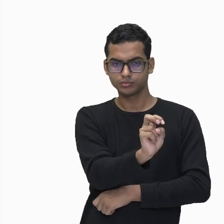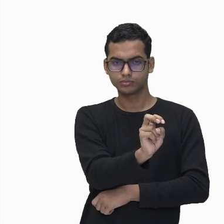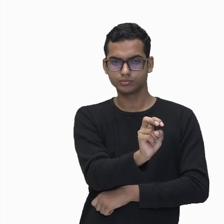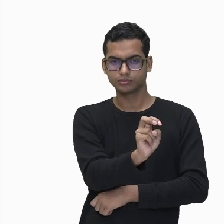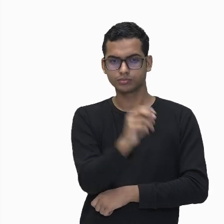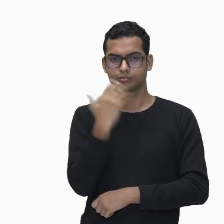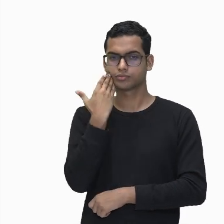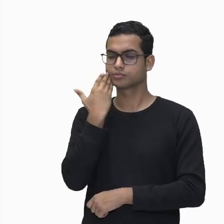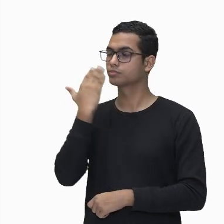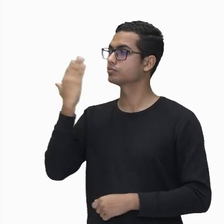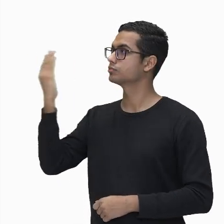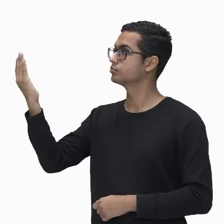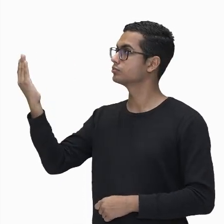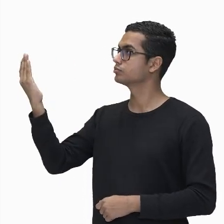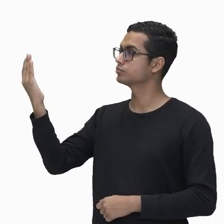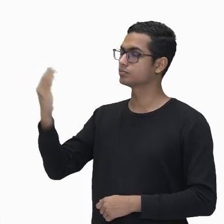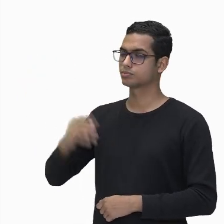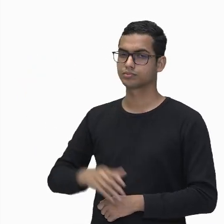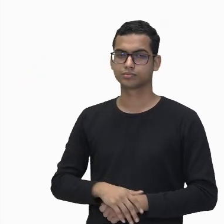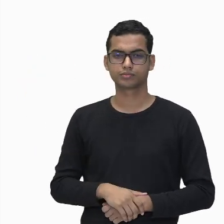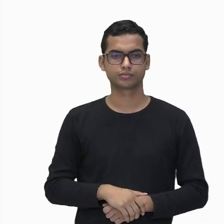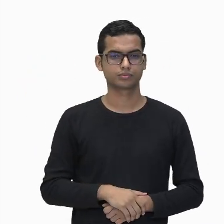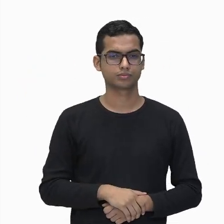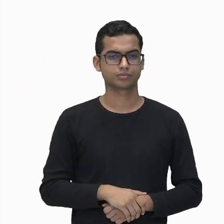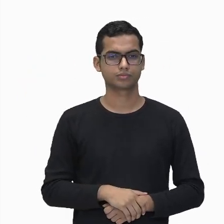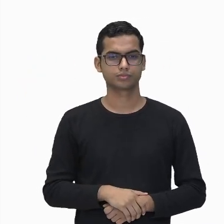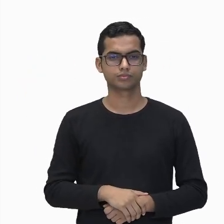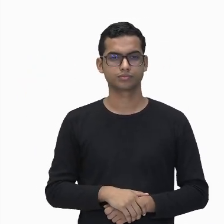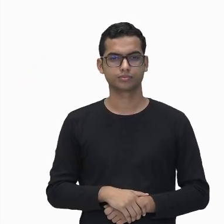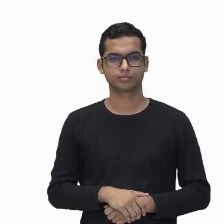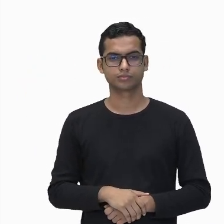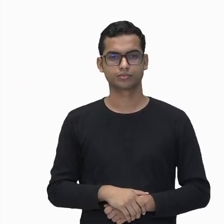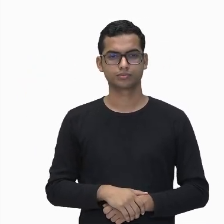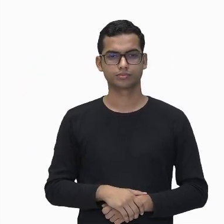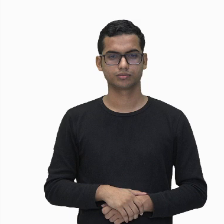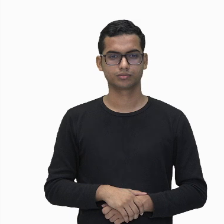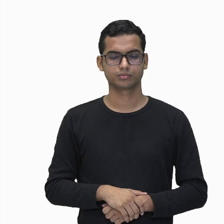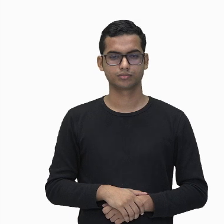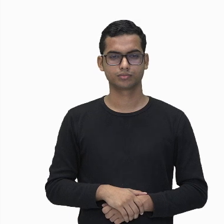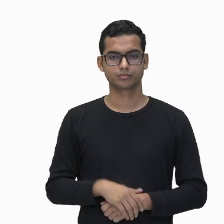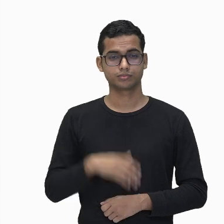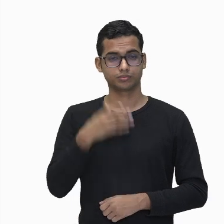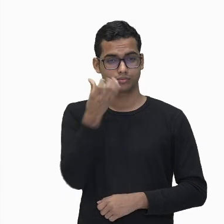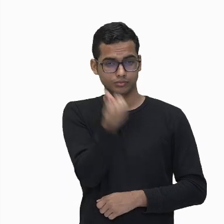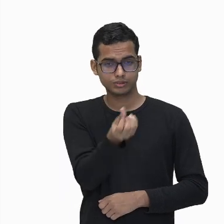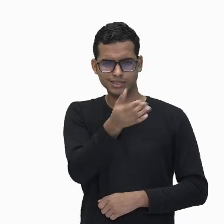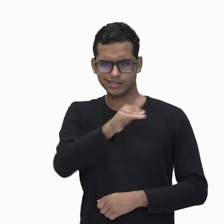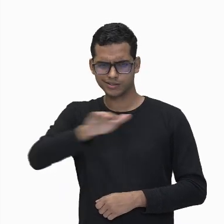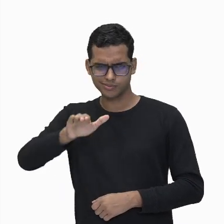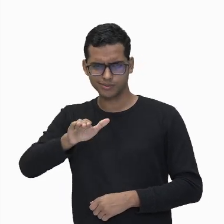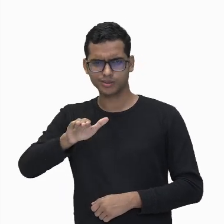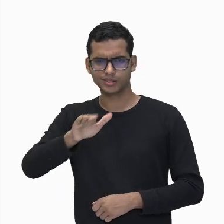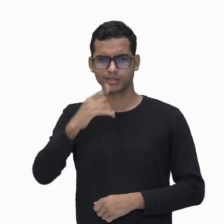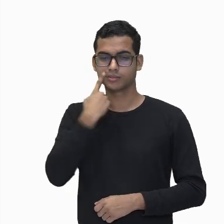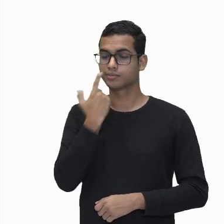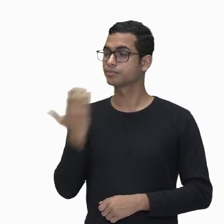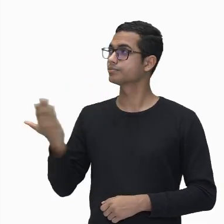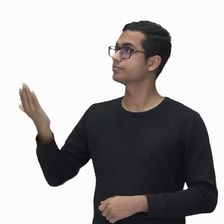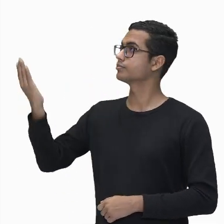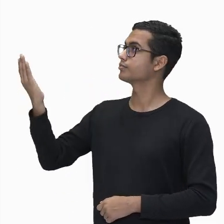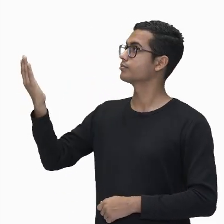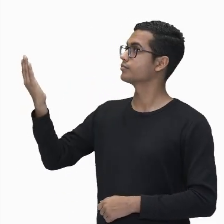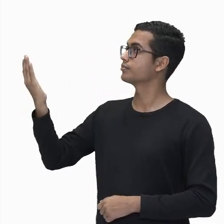5:25 mui 6:30 ou 6:30 aqui no Brasil no espanhol são as 6